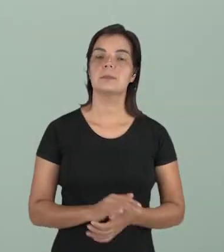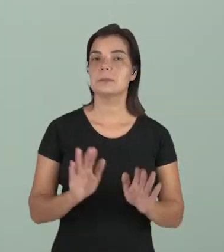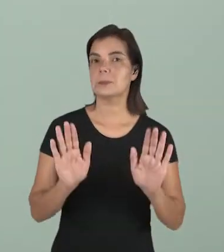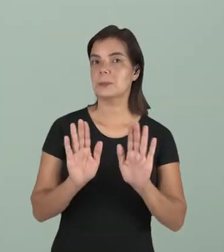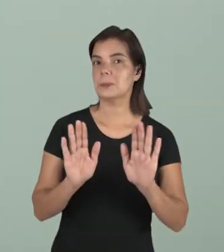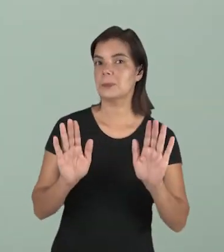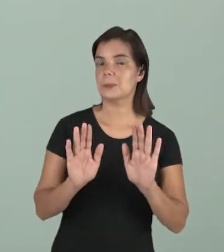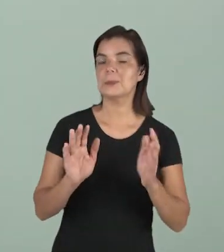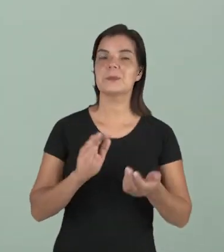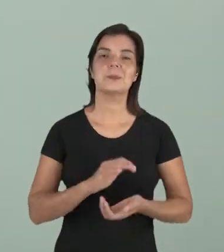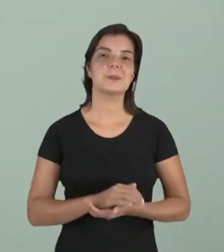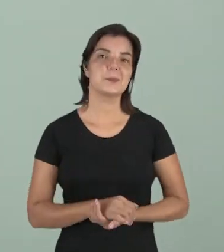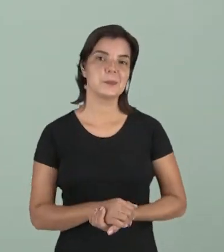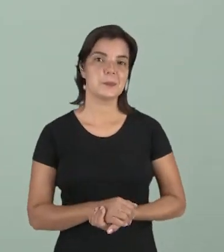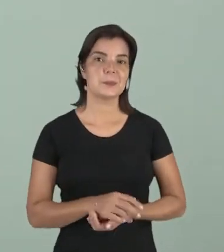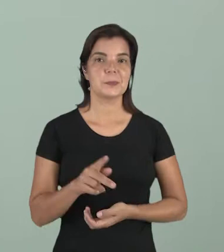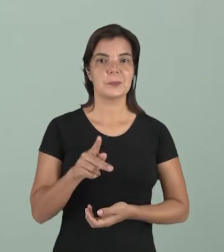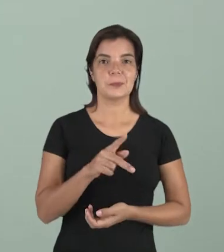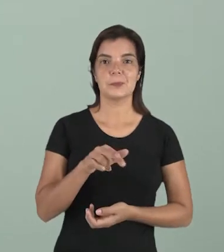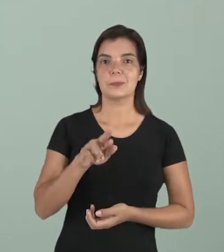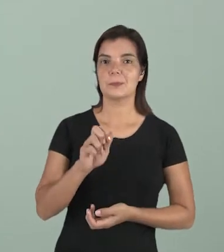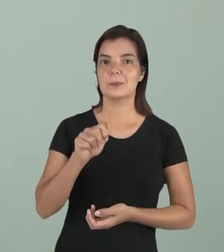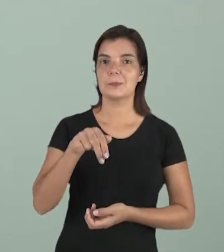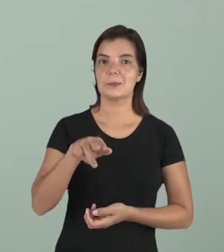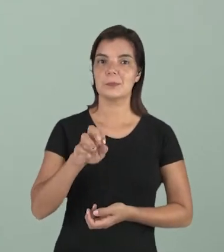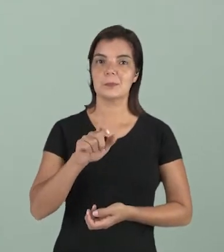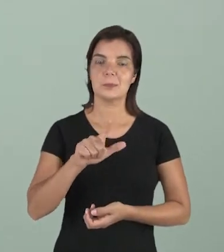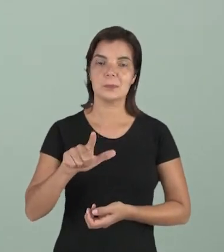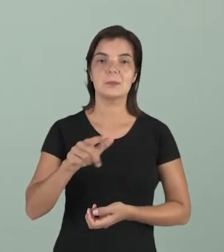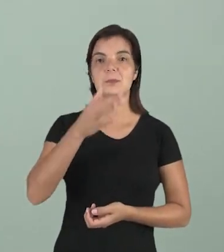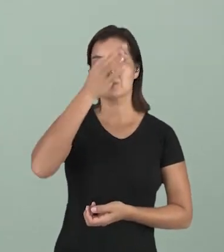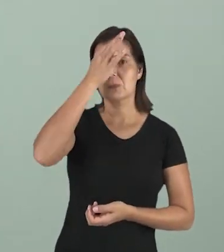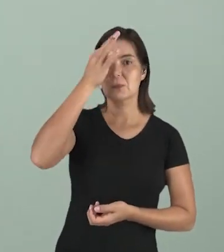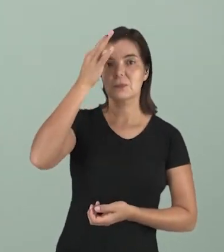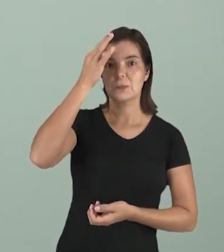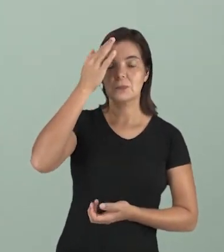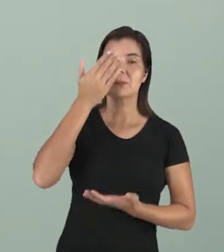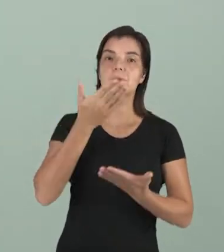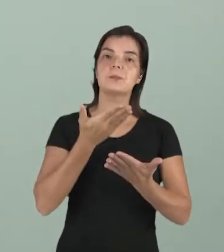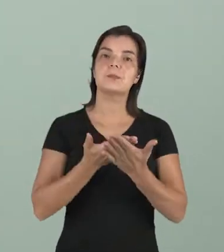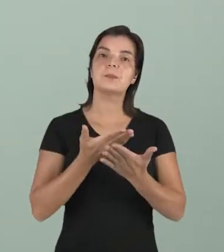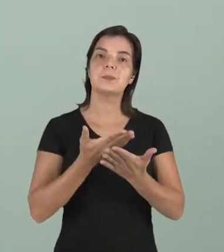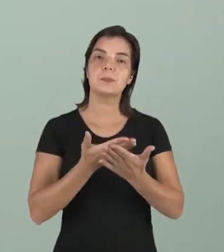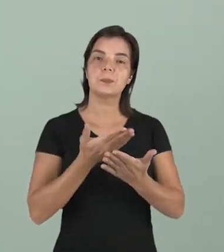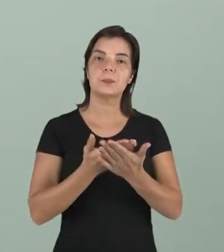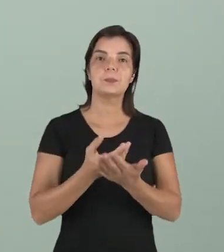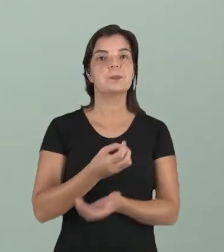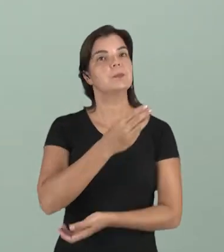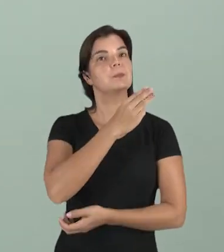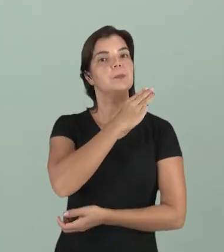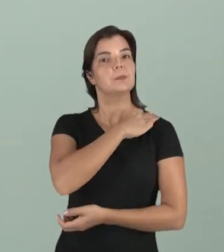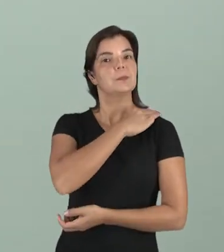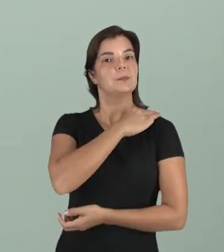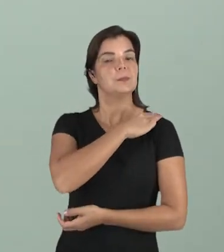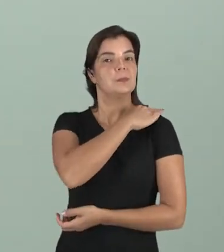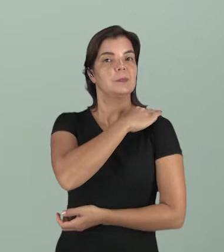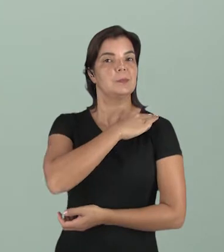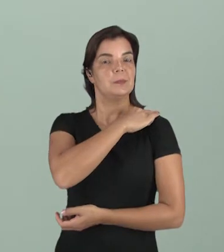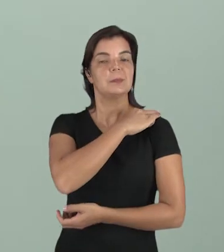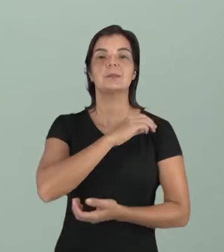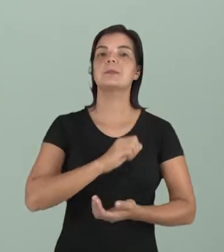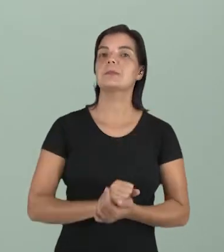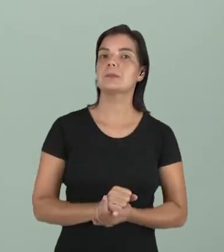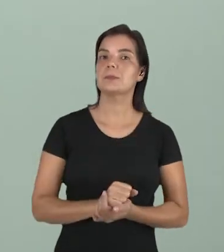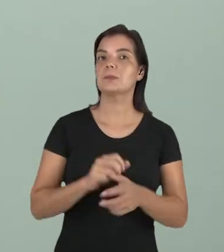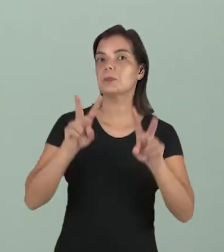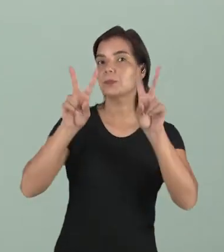Olá, meninos e meninas, professora Raquel, Filosofia, vamos com mais uma aula, terceira série do ensino médio e ainda